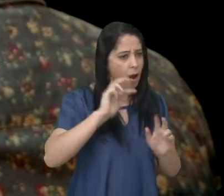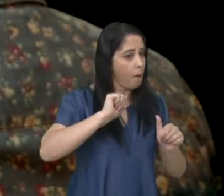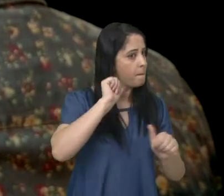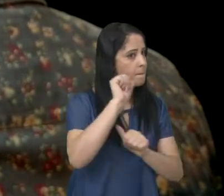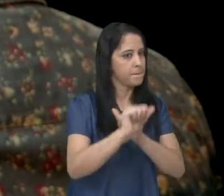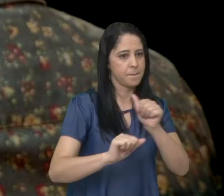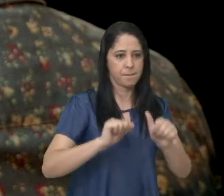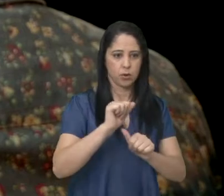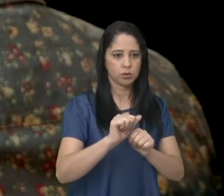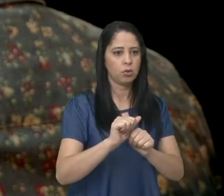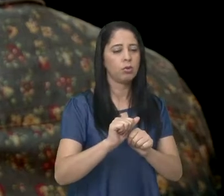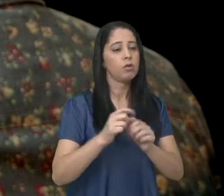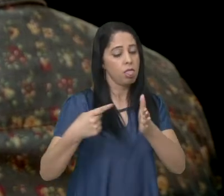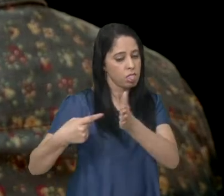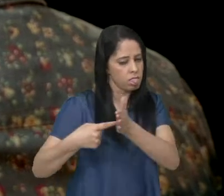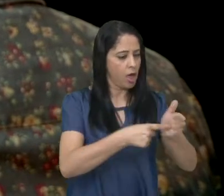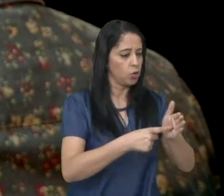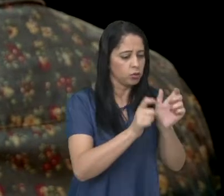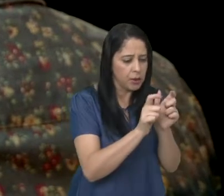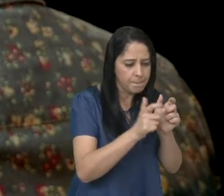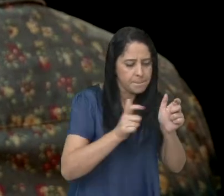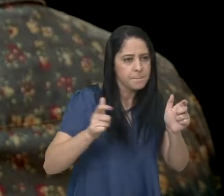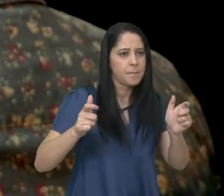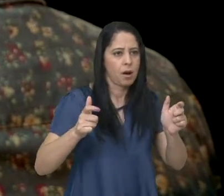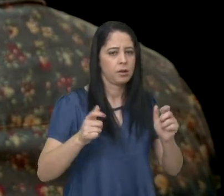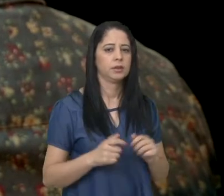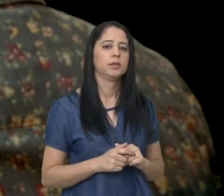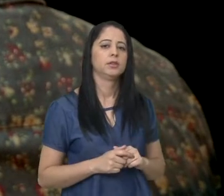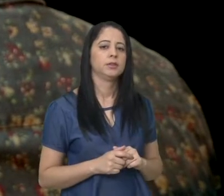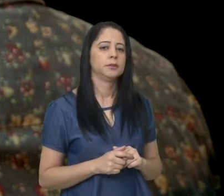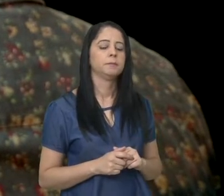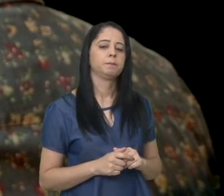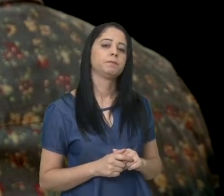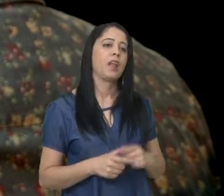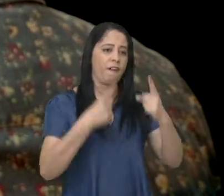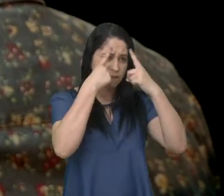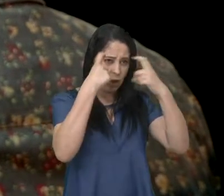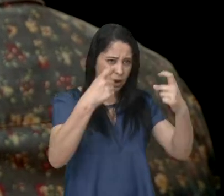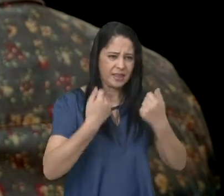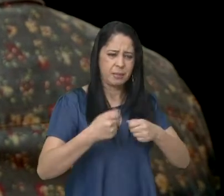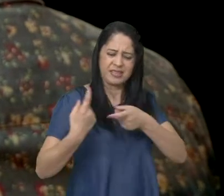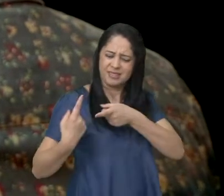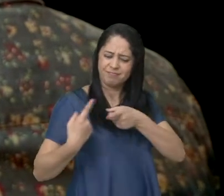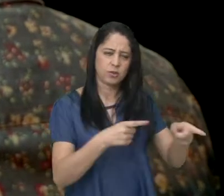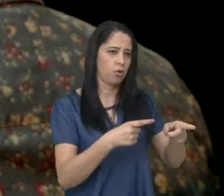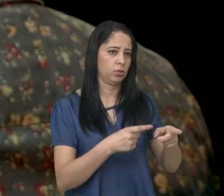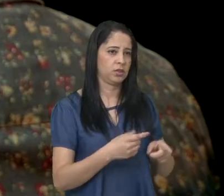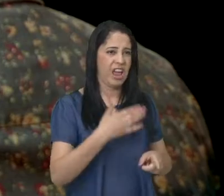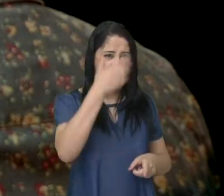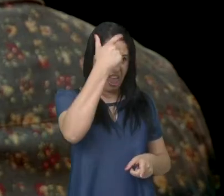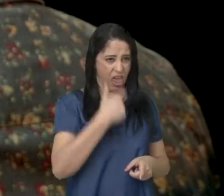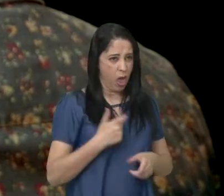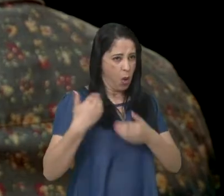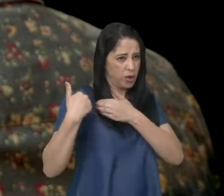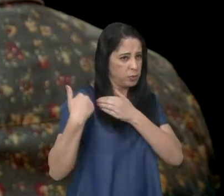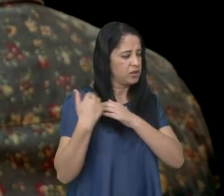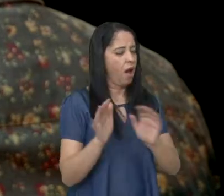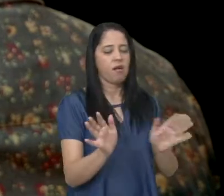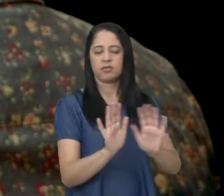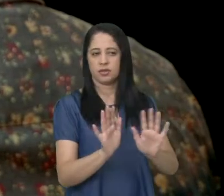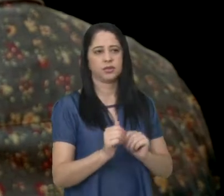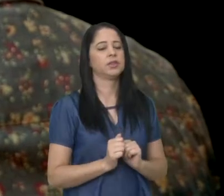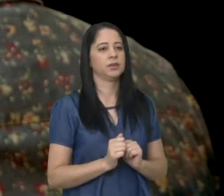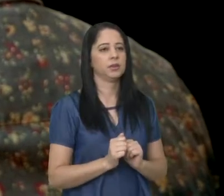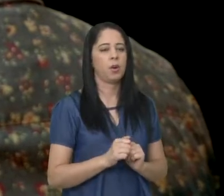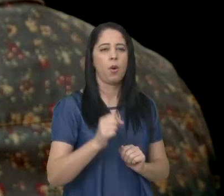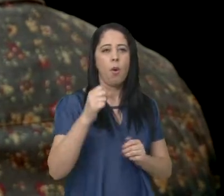vê com naturalidade essa questão da violência. Isso tem que ser combatido. E eu acho que esse papel não é só nosso, é da instituição, é